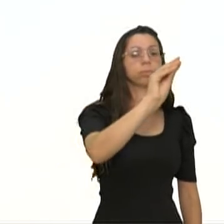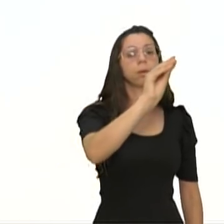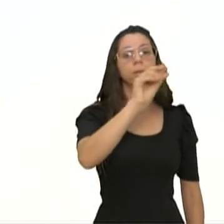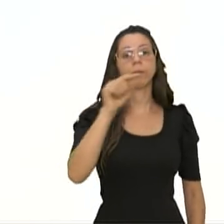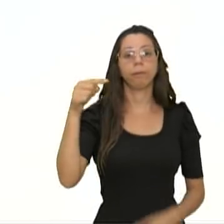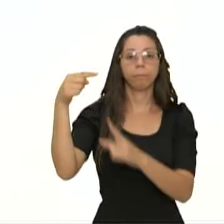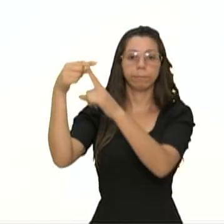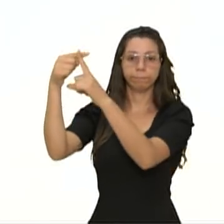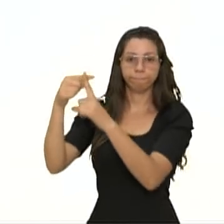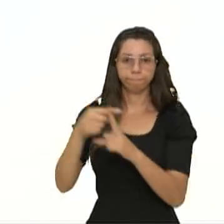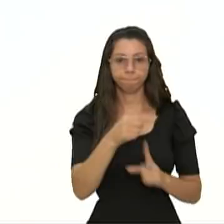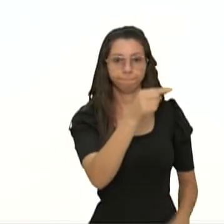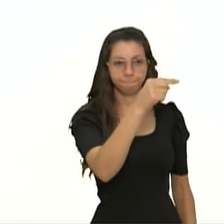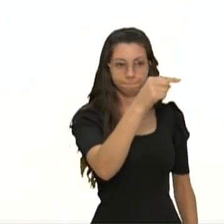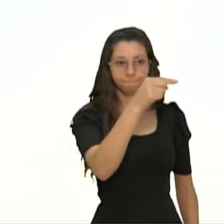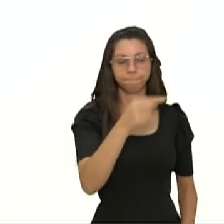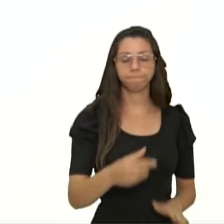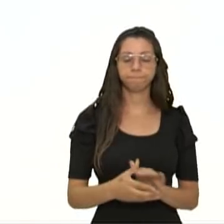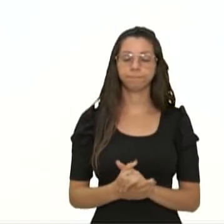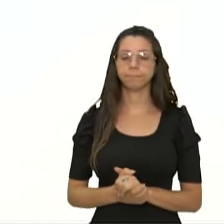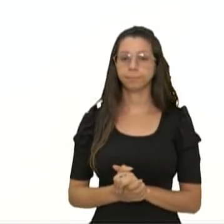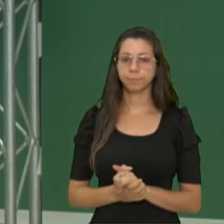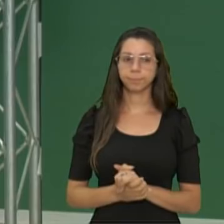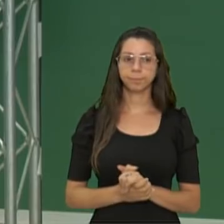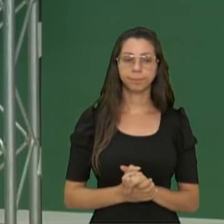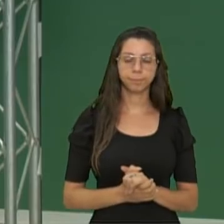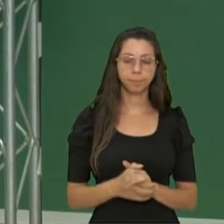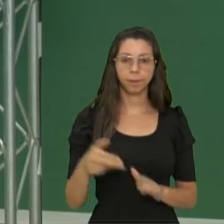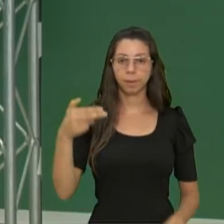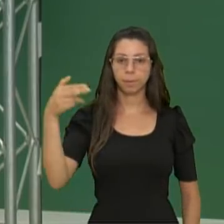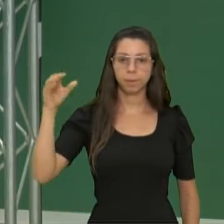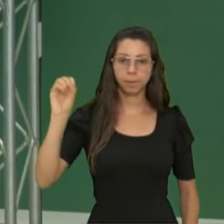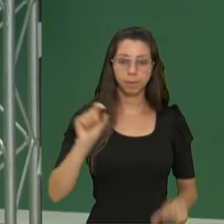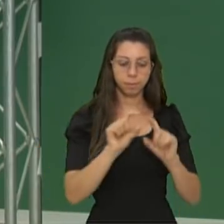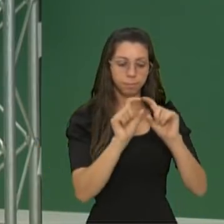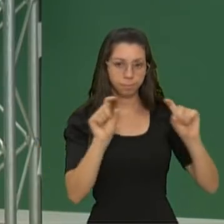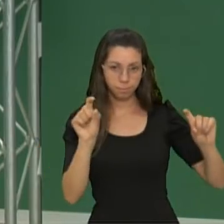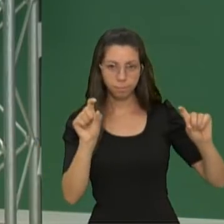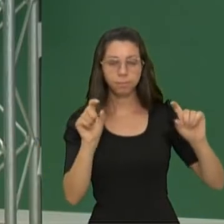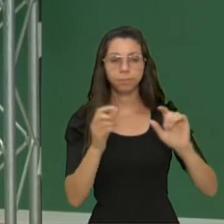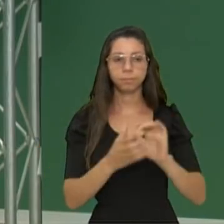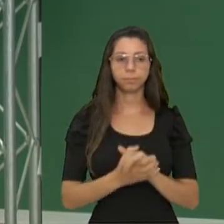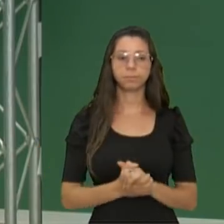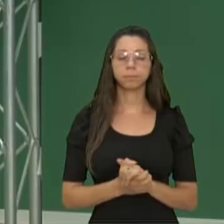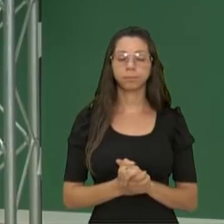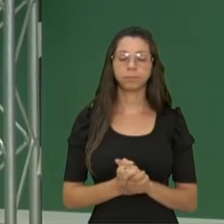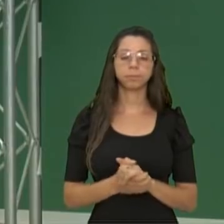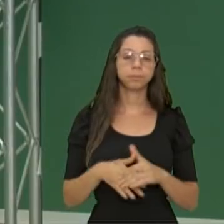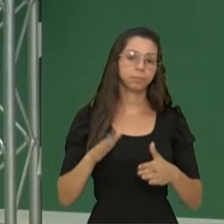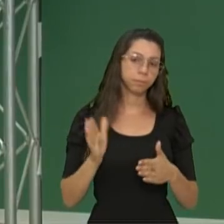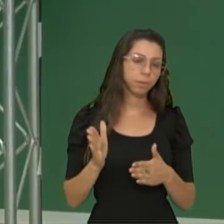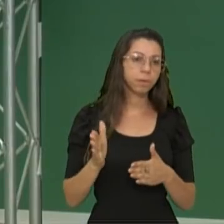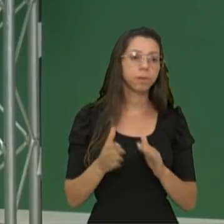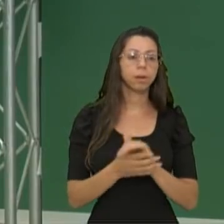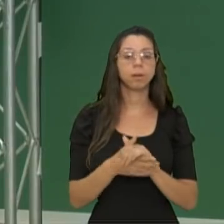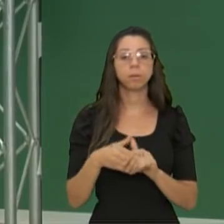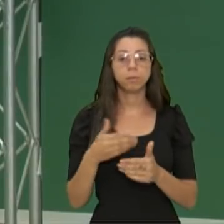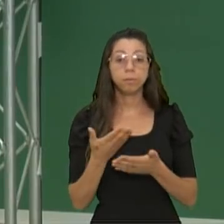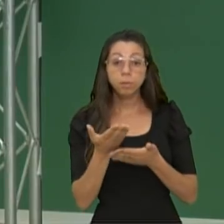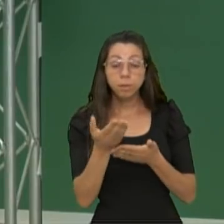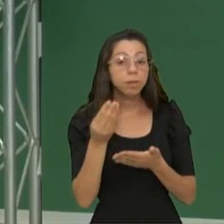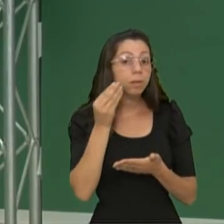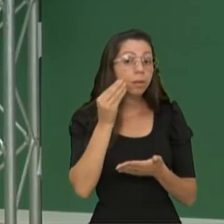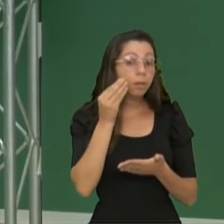negativo. X ao quadrado mais 4x menos 32 igual a 0. Feito isso, agora é a sua